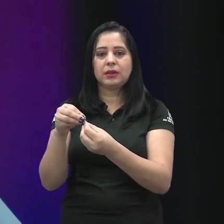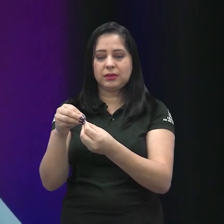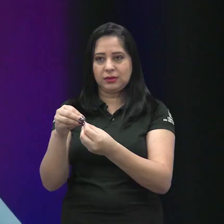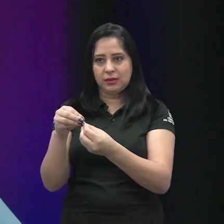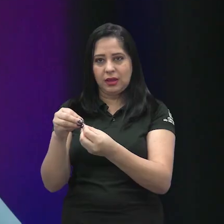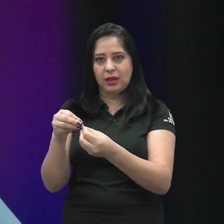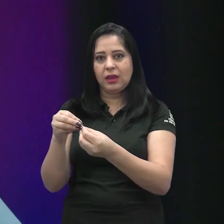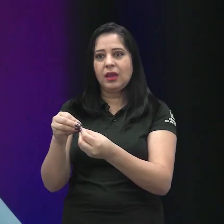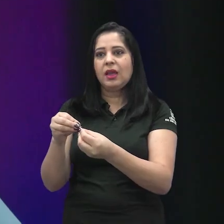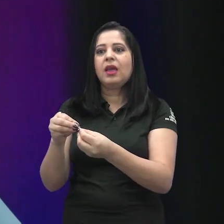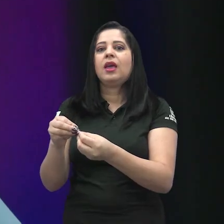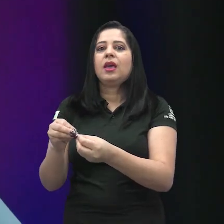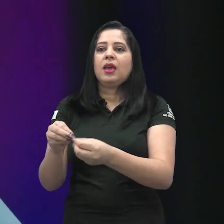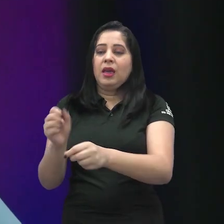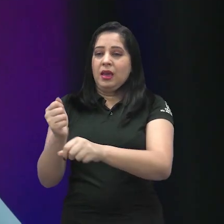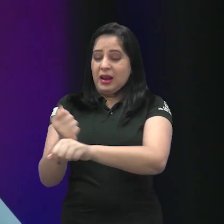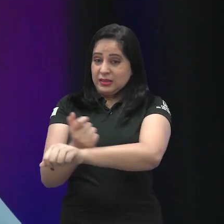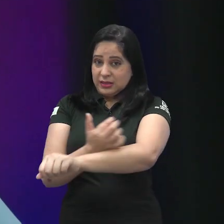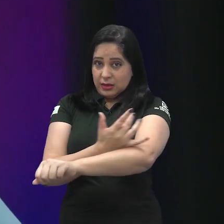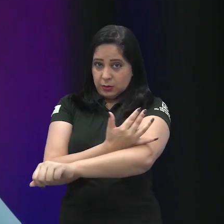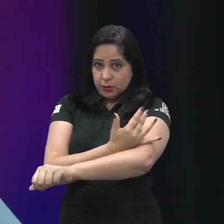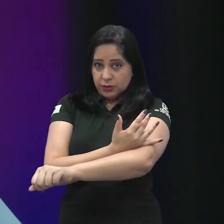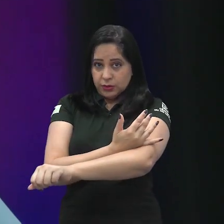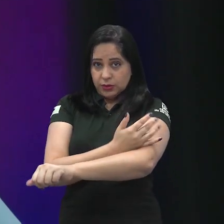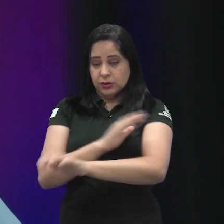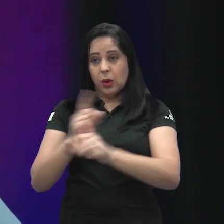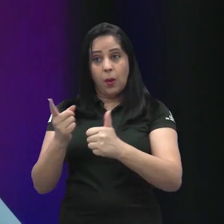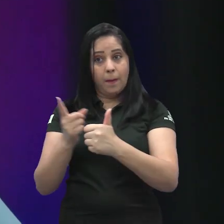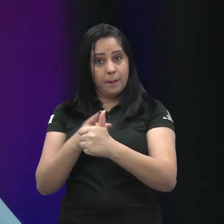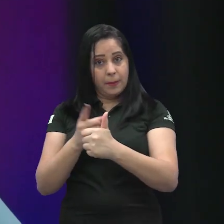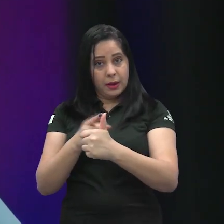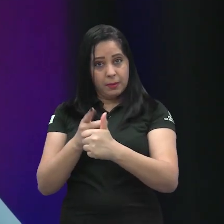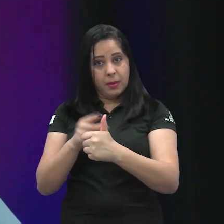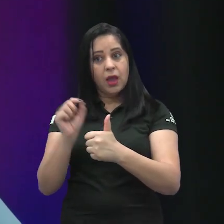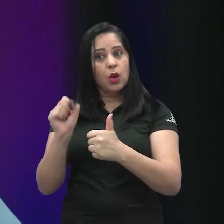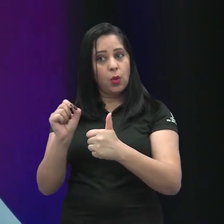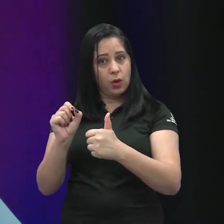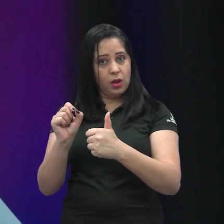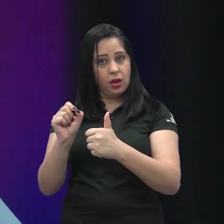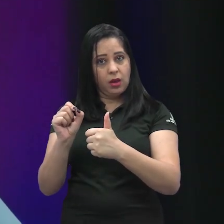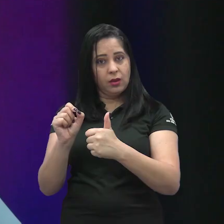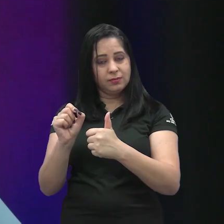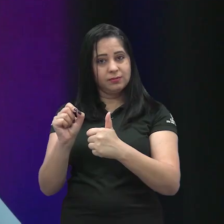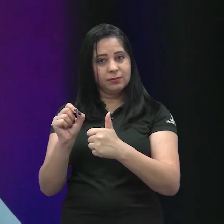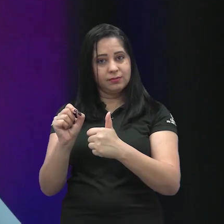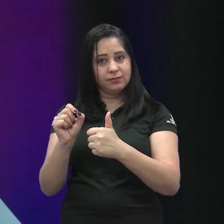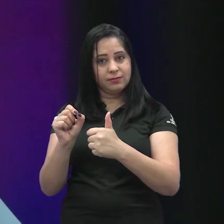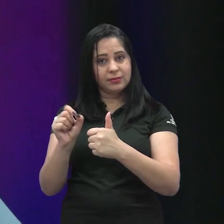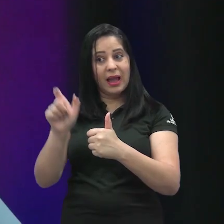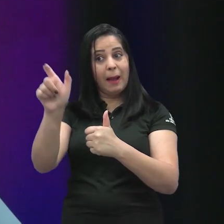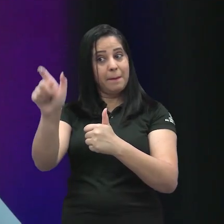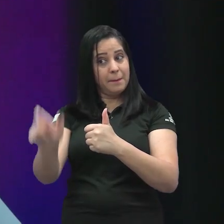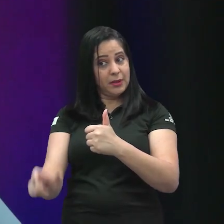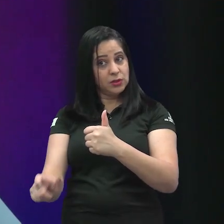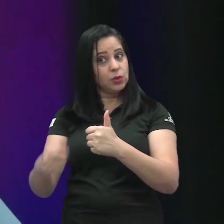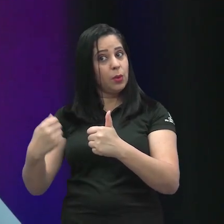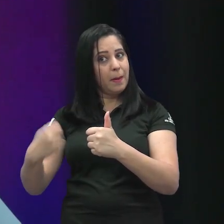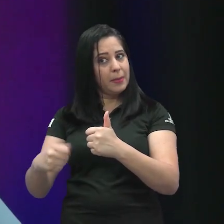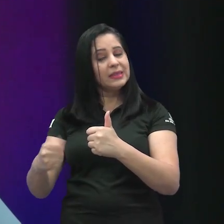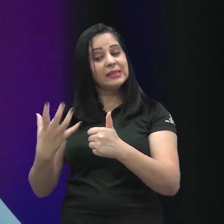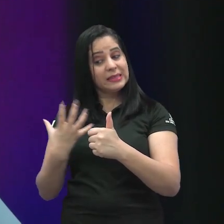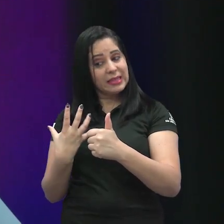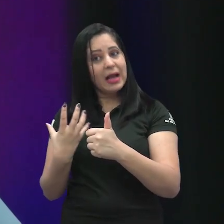entender essas dores emocionais e possa ressignificar. O primeiro passo para as pessoas é